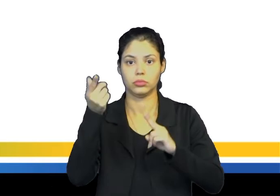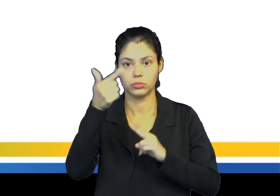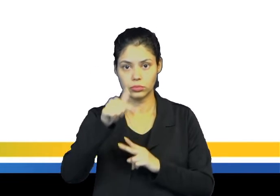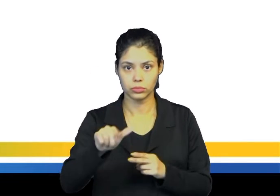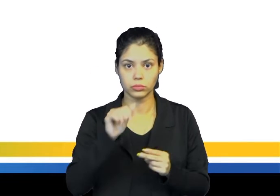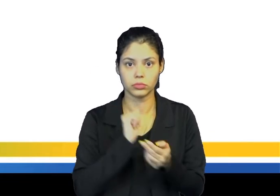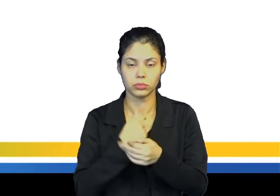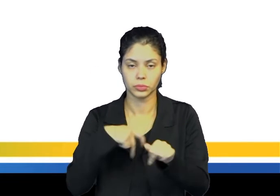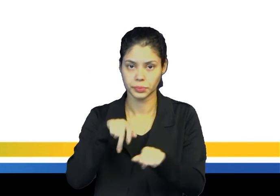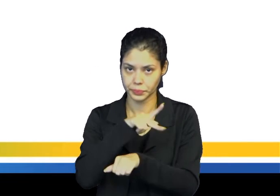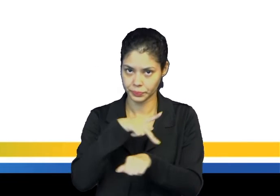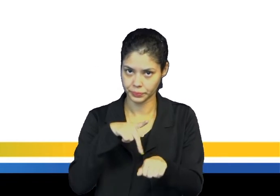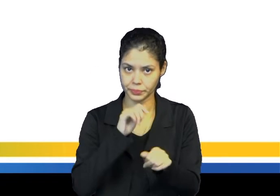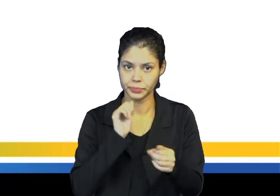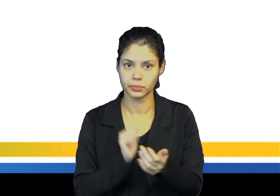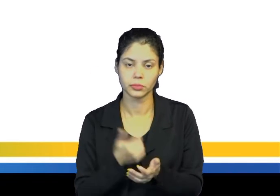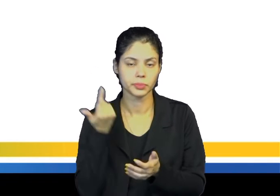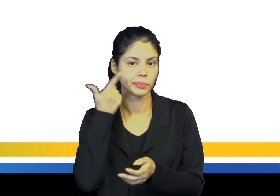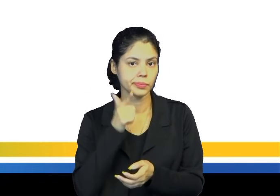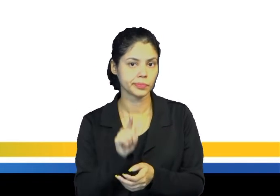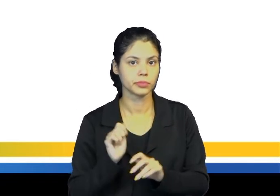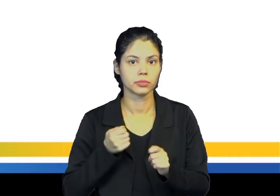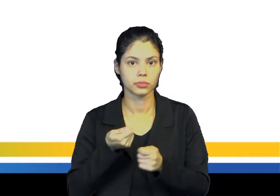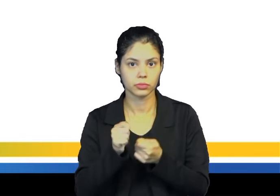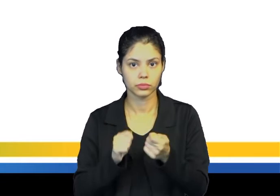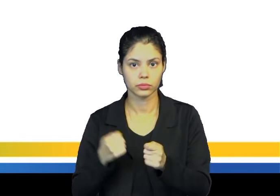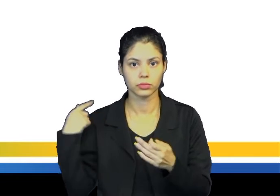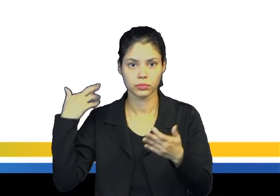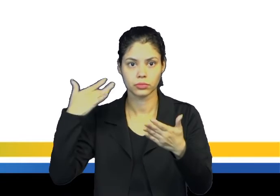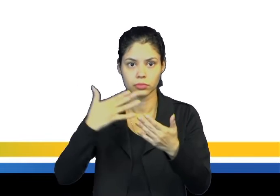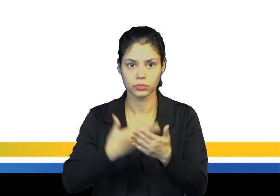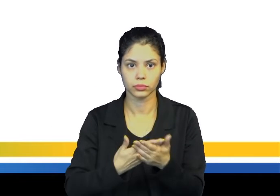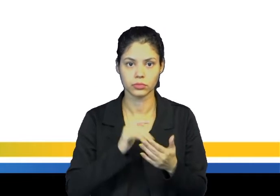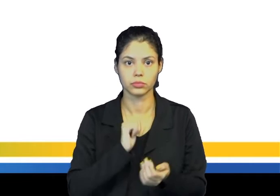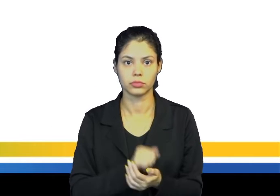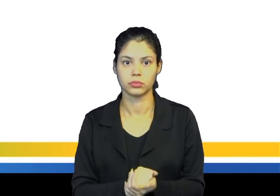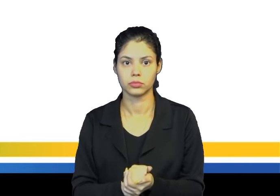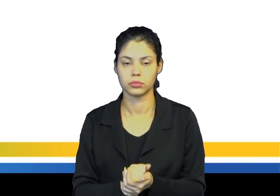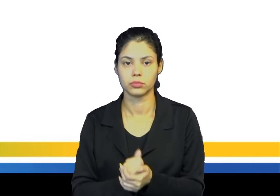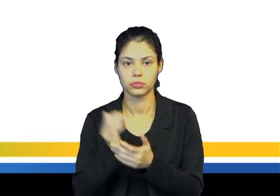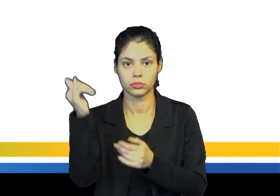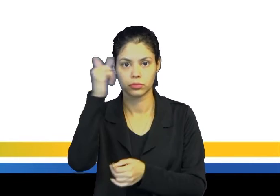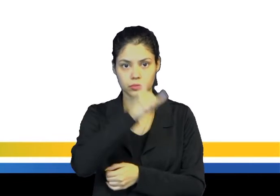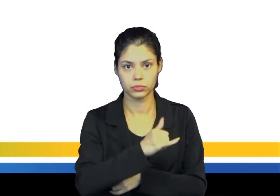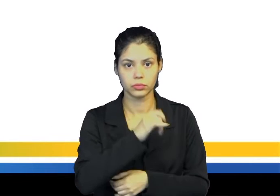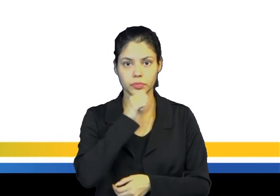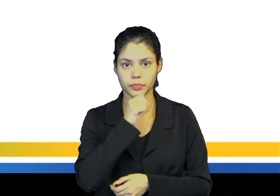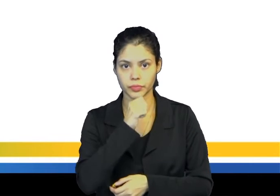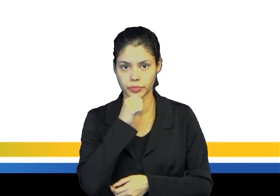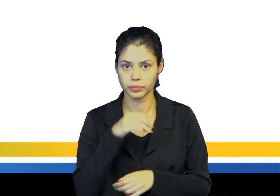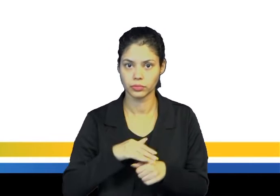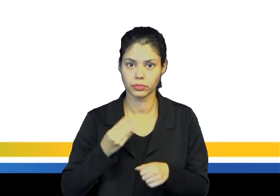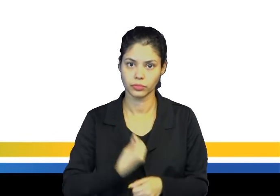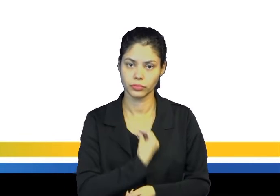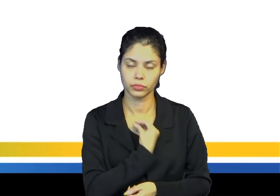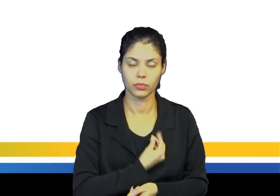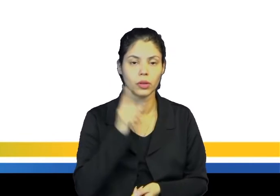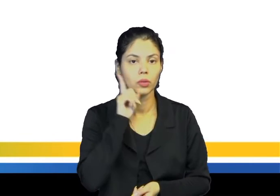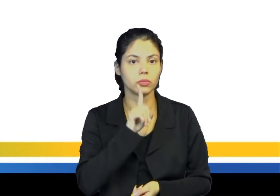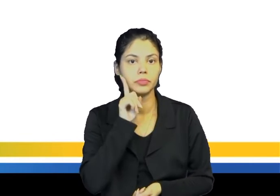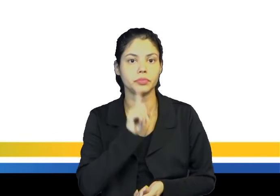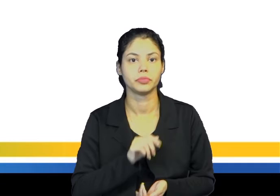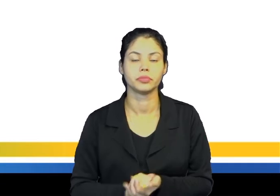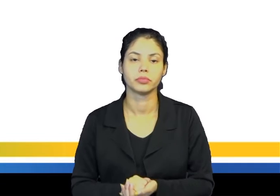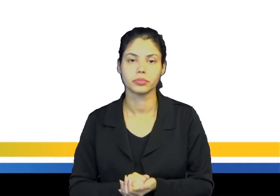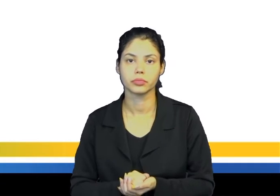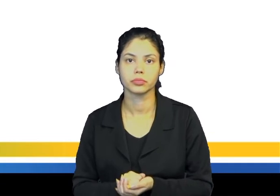Os países da Tríplice Entente conseguiram segurar o avanço alemão, né, valendo-se dos tanques e aviões mais eficientes devido à presença dos Estados Unidos.